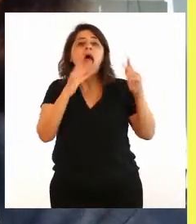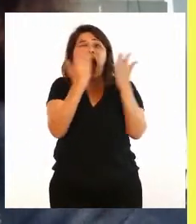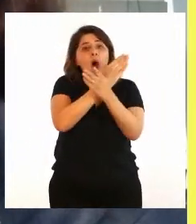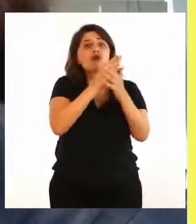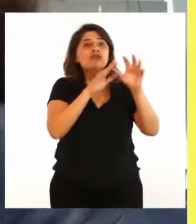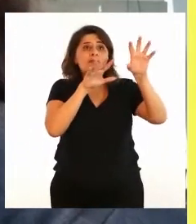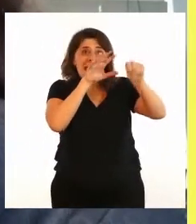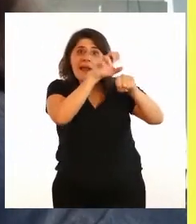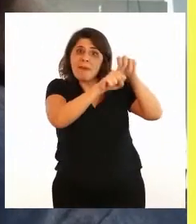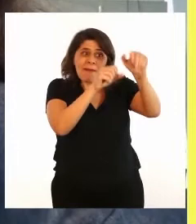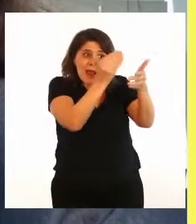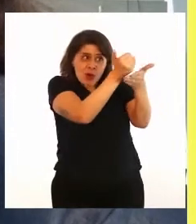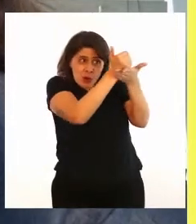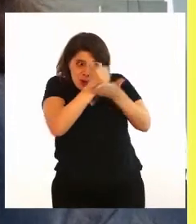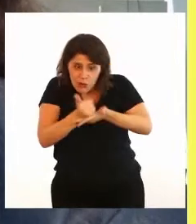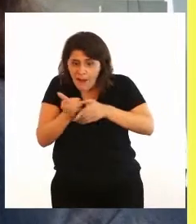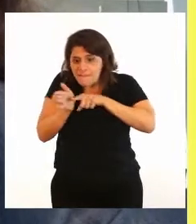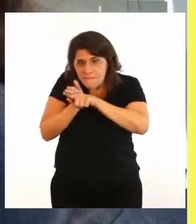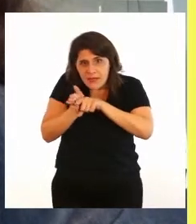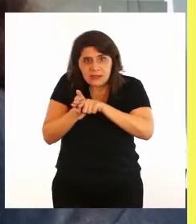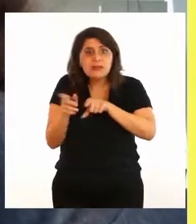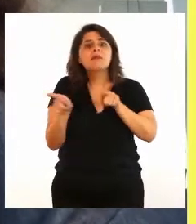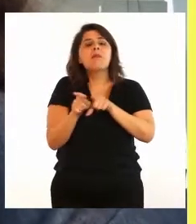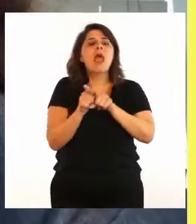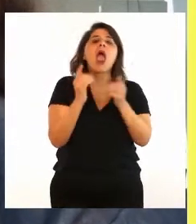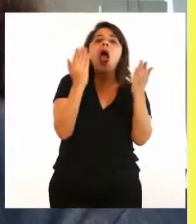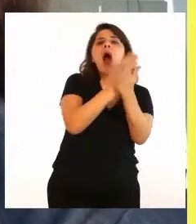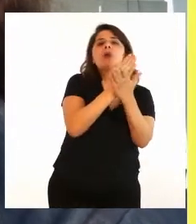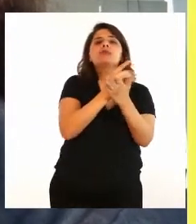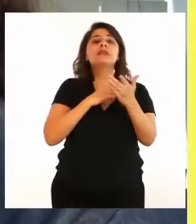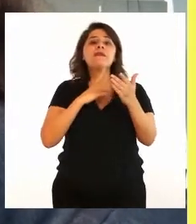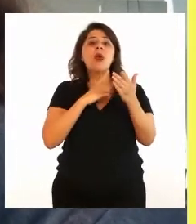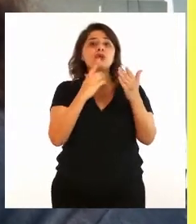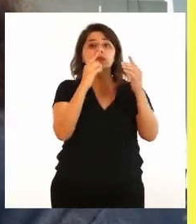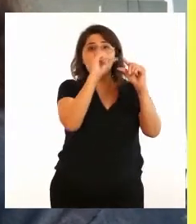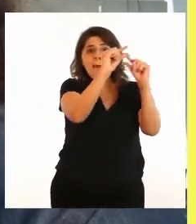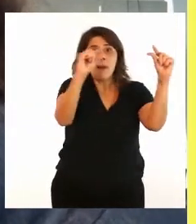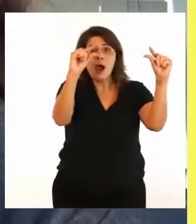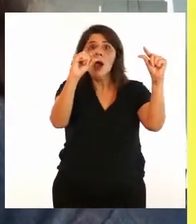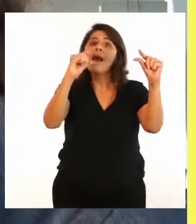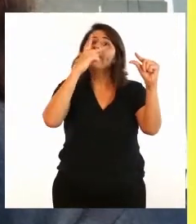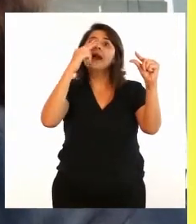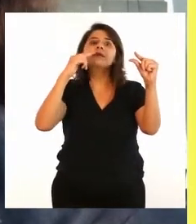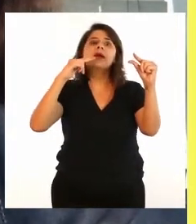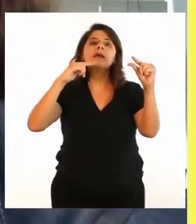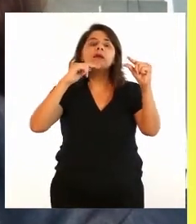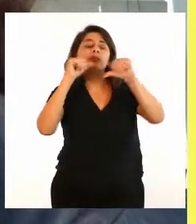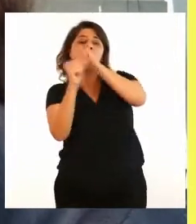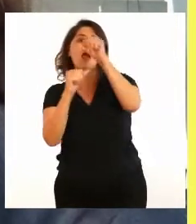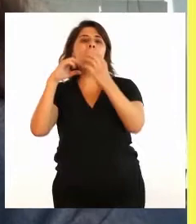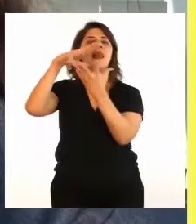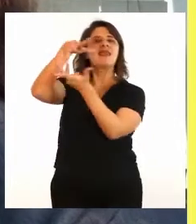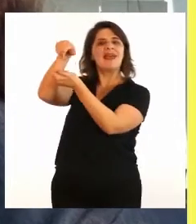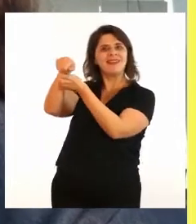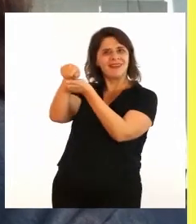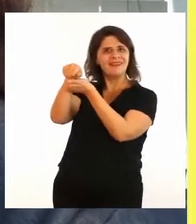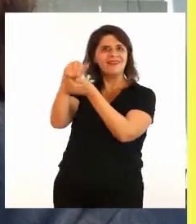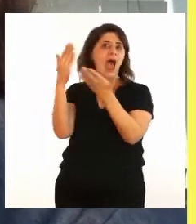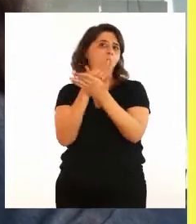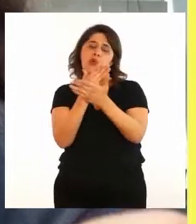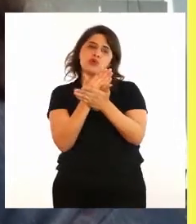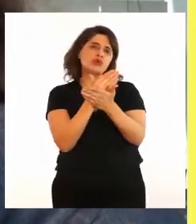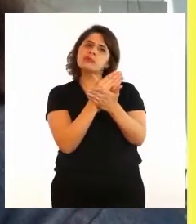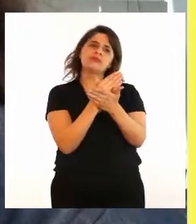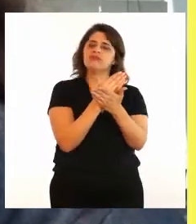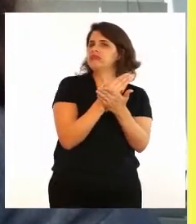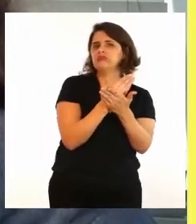planetas, corpos que não viraram. Tinha toda uma gama de amostragem muito maior do que qualquer